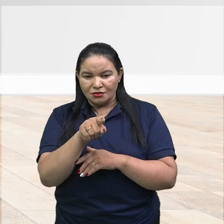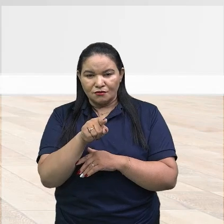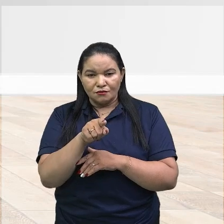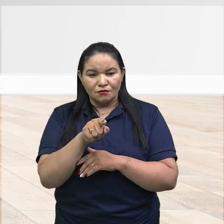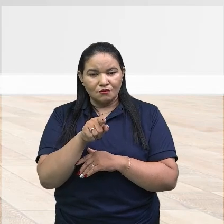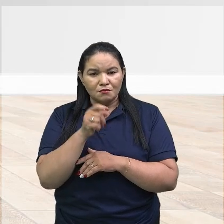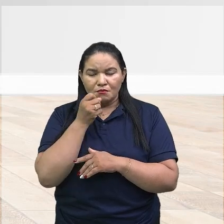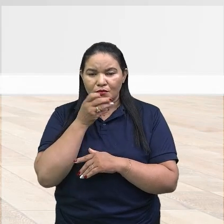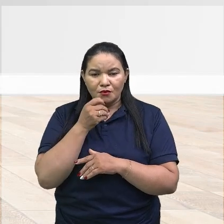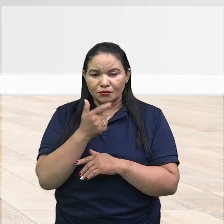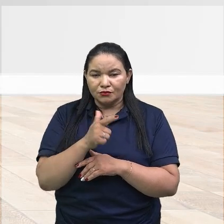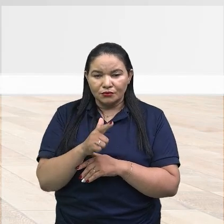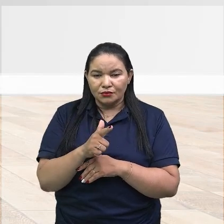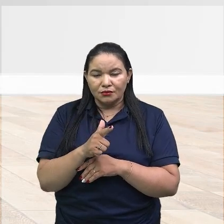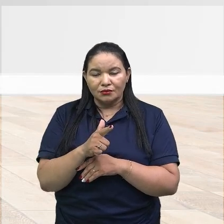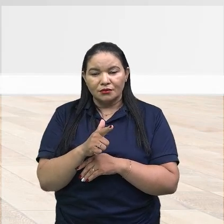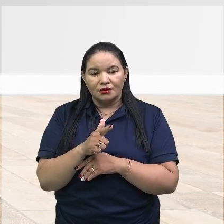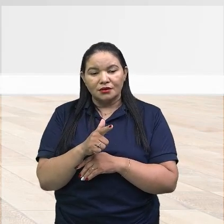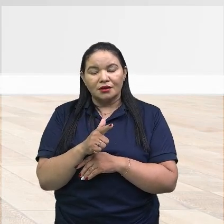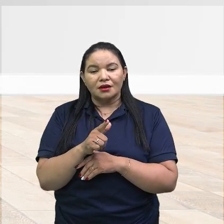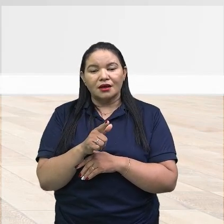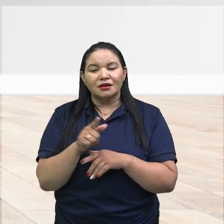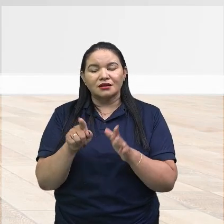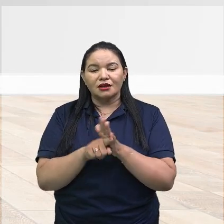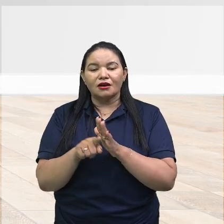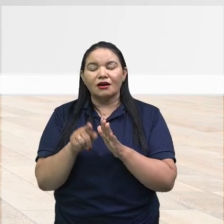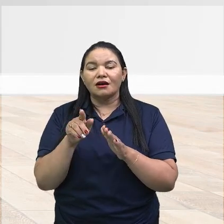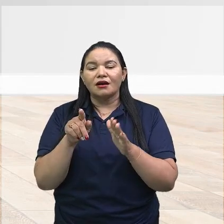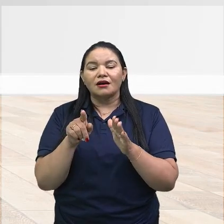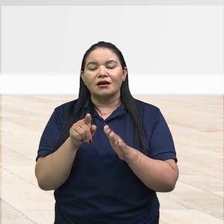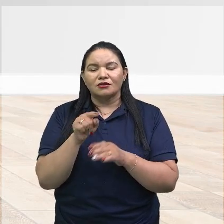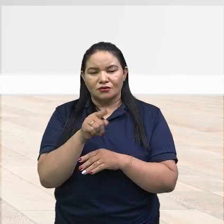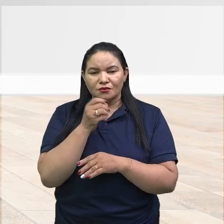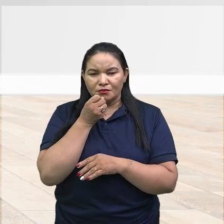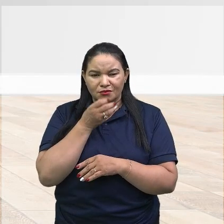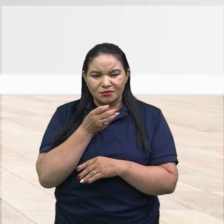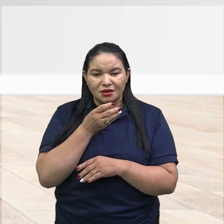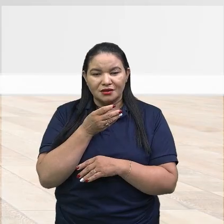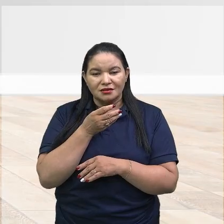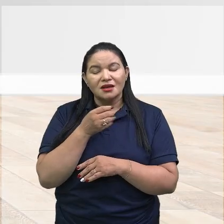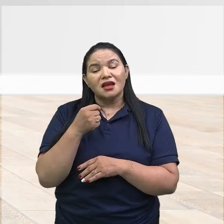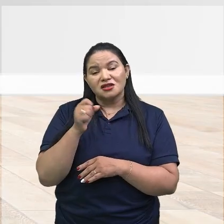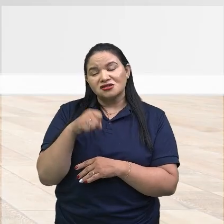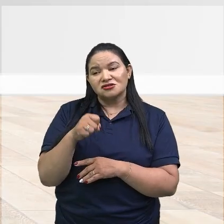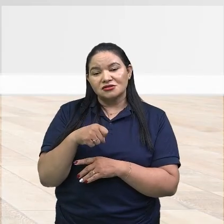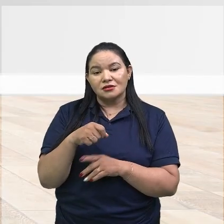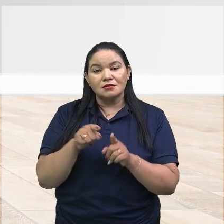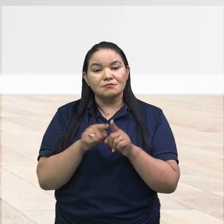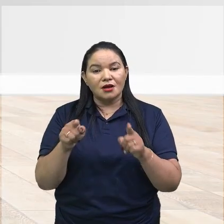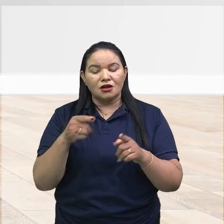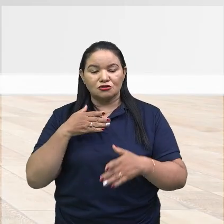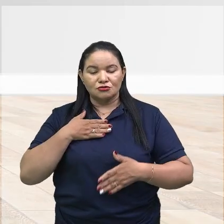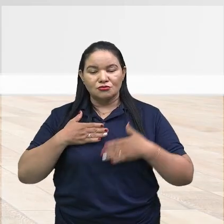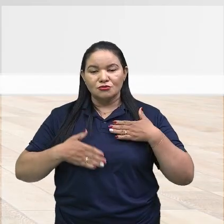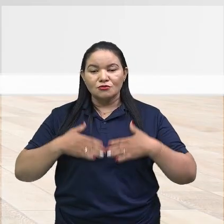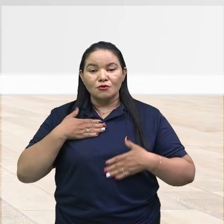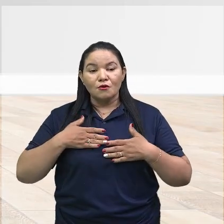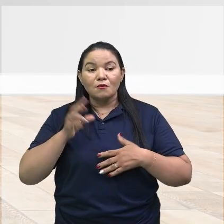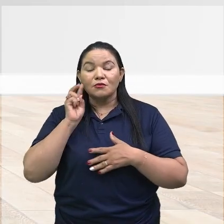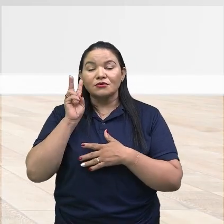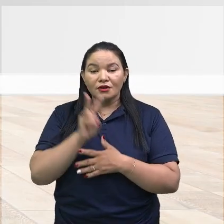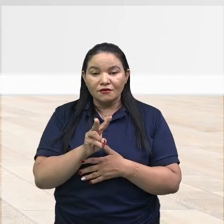Tô bem. Aí o ombro caído assim. Mas o corpo está dizendo que não. Então, a